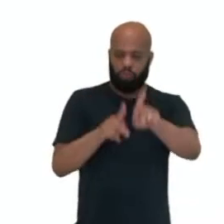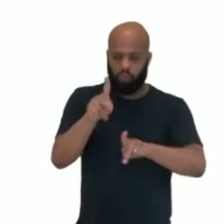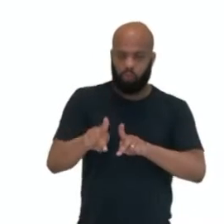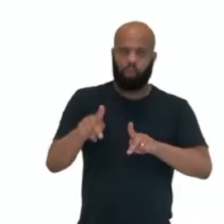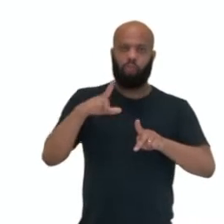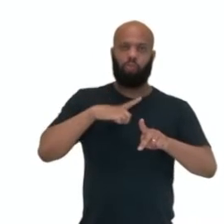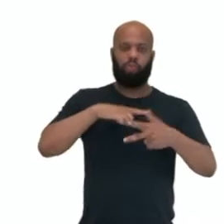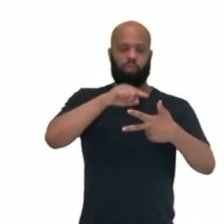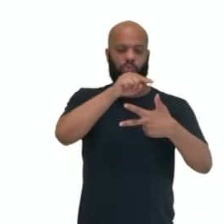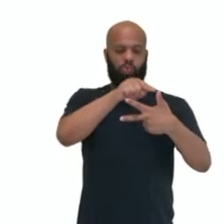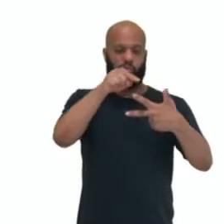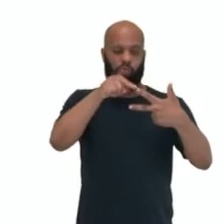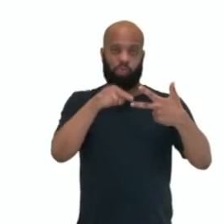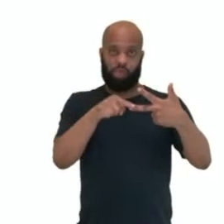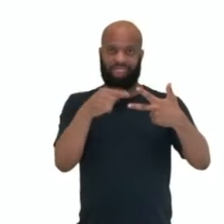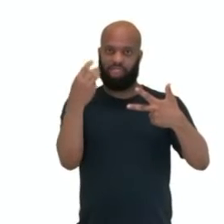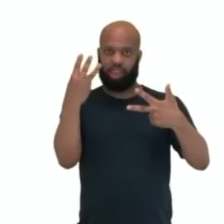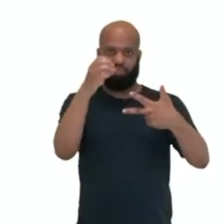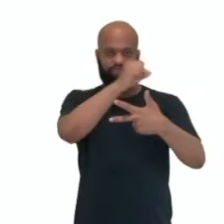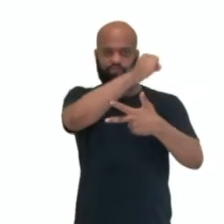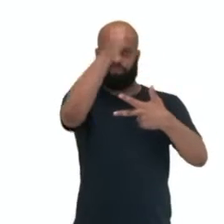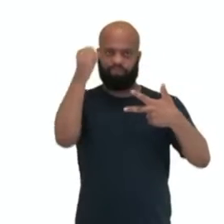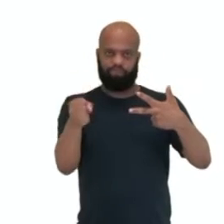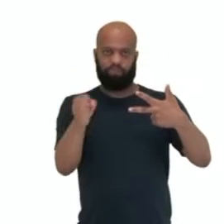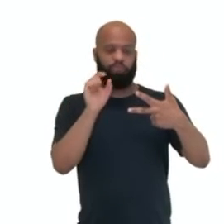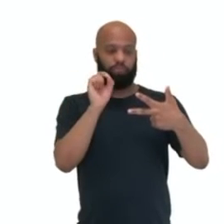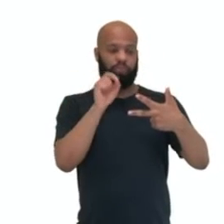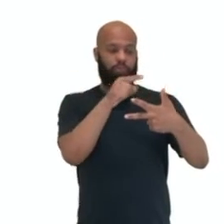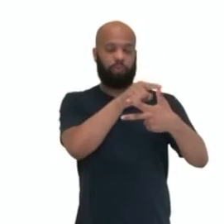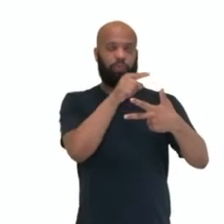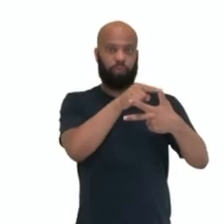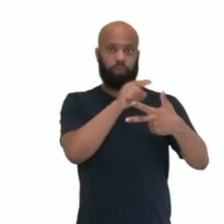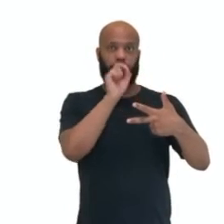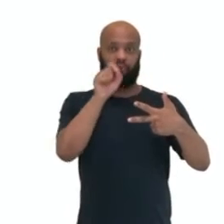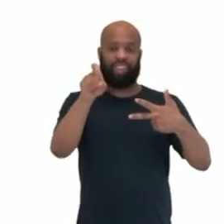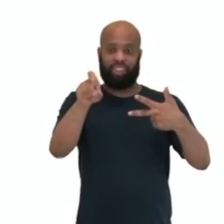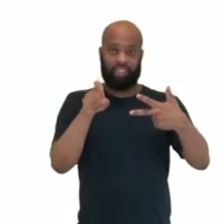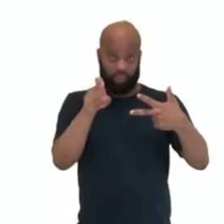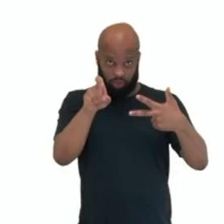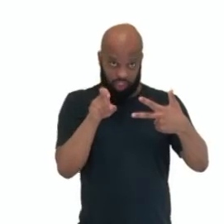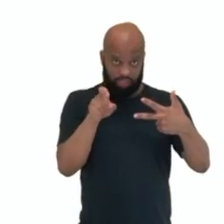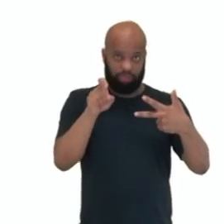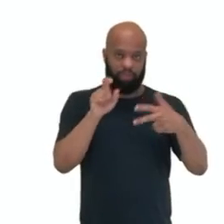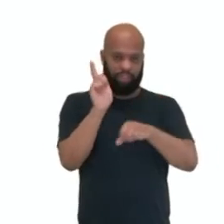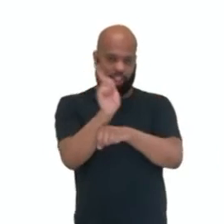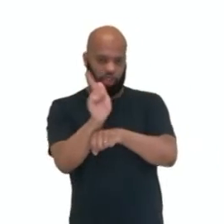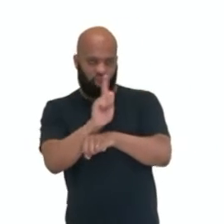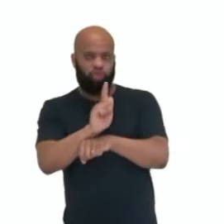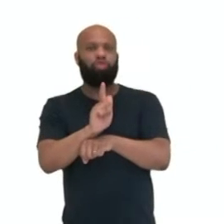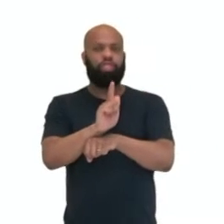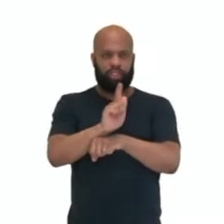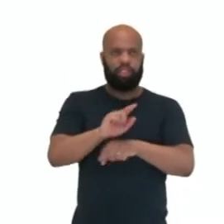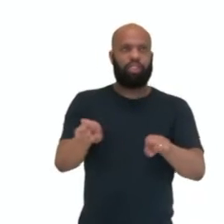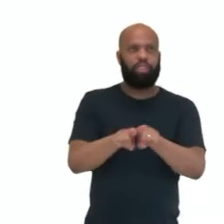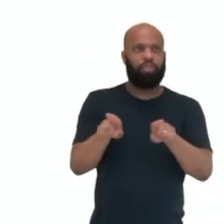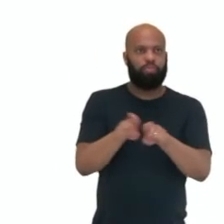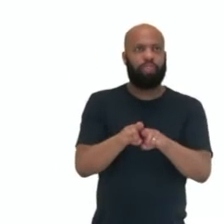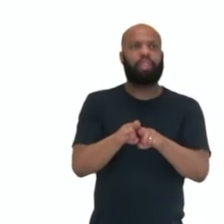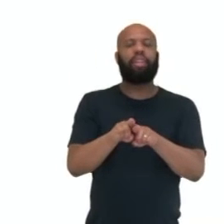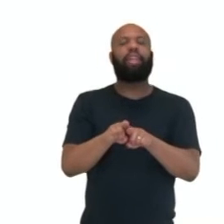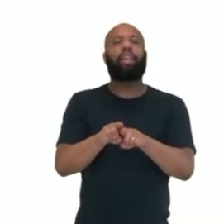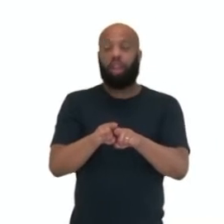ou instâncias. Seriam elas: o poder executivo, que gerencia o Estado e pratica as